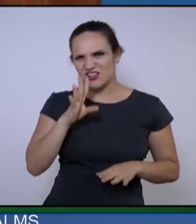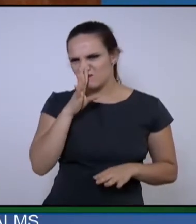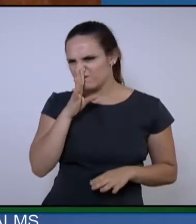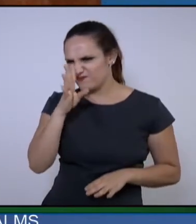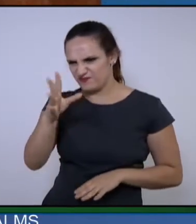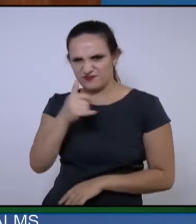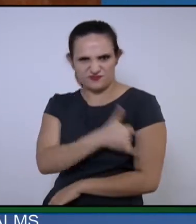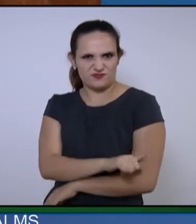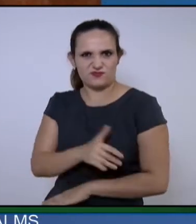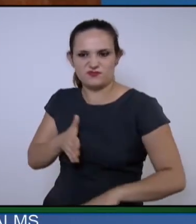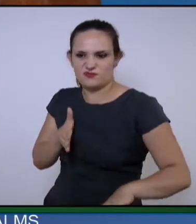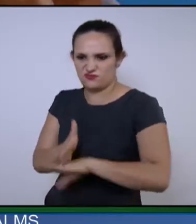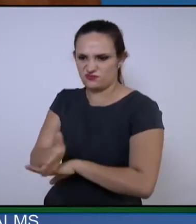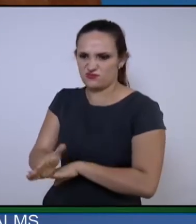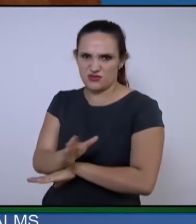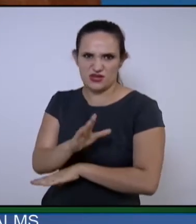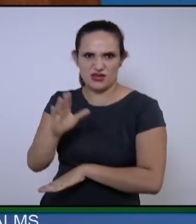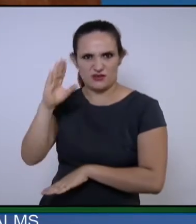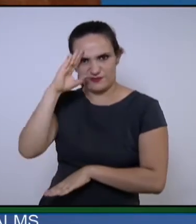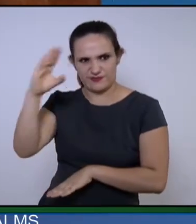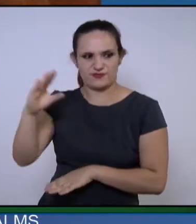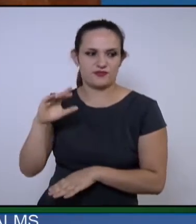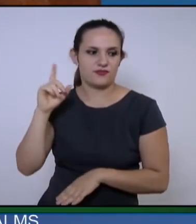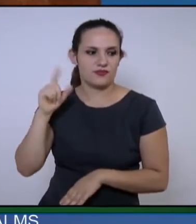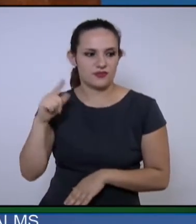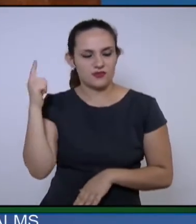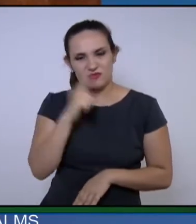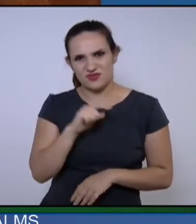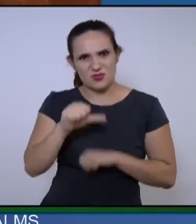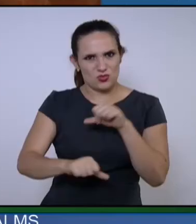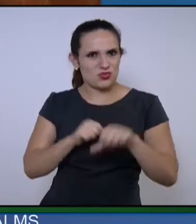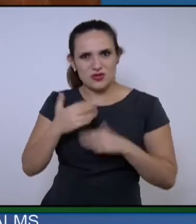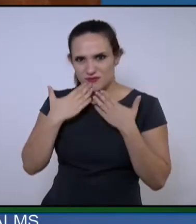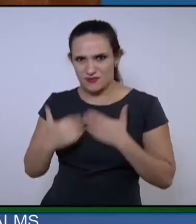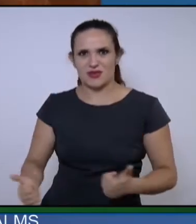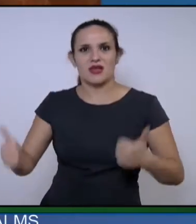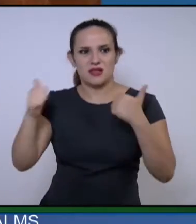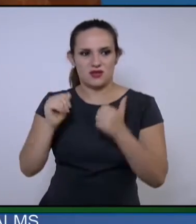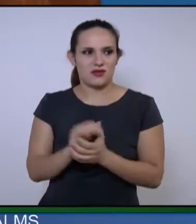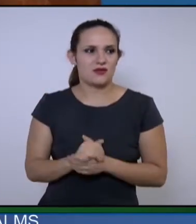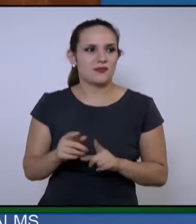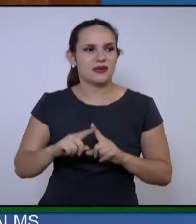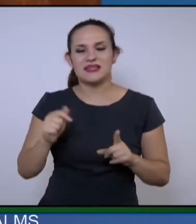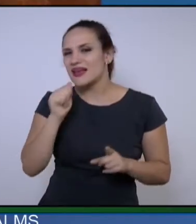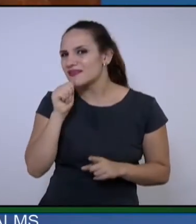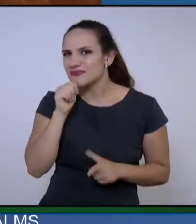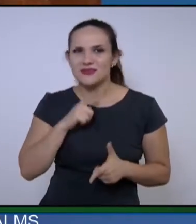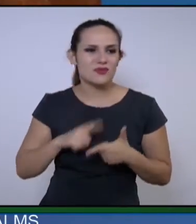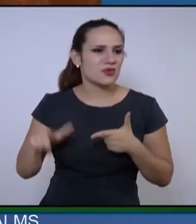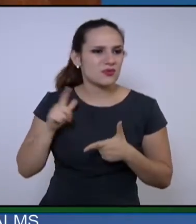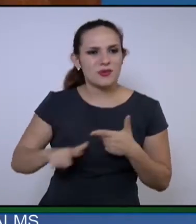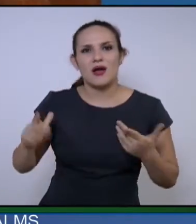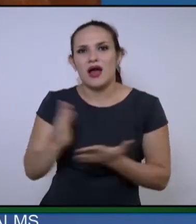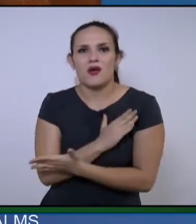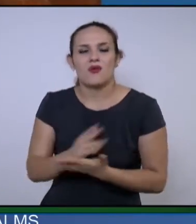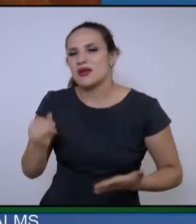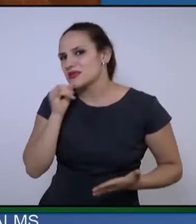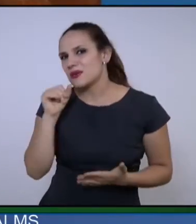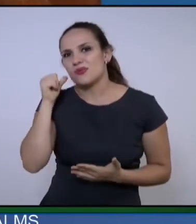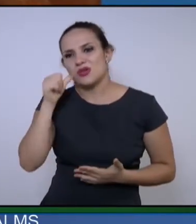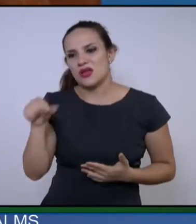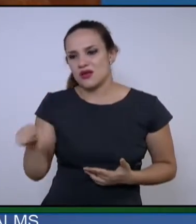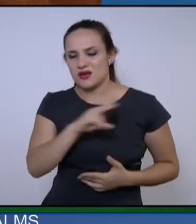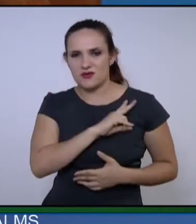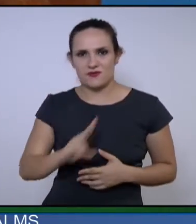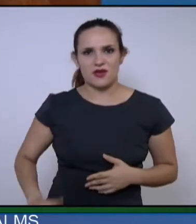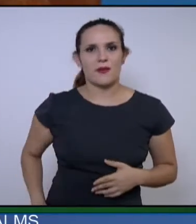resultado neste período. E mesmo assim, nós temos a afronta, porque a morte da vereadora é uma afronta às